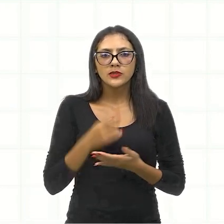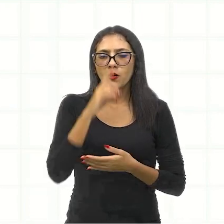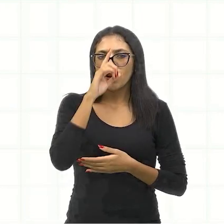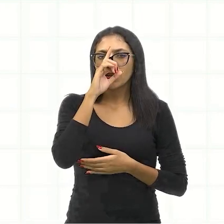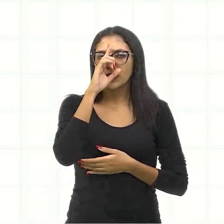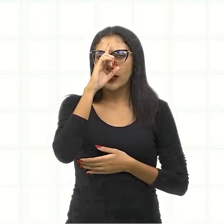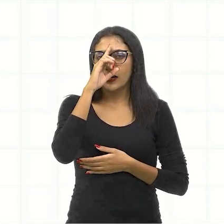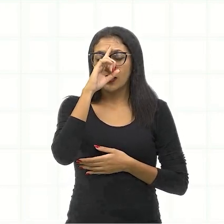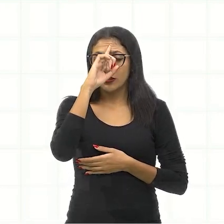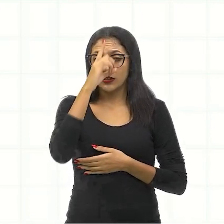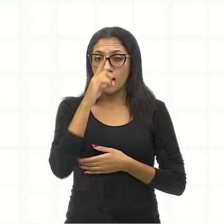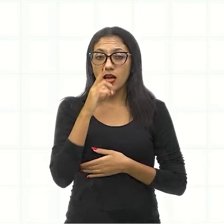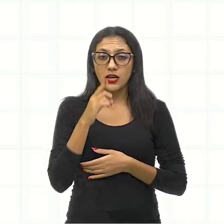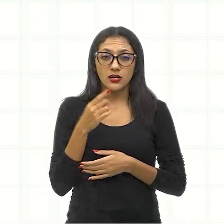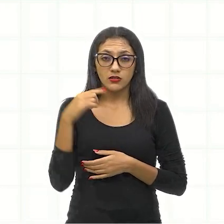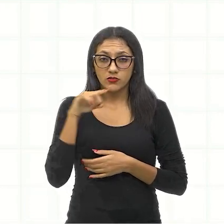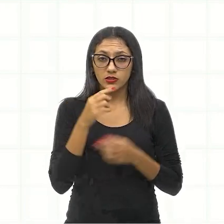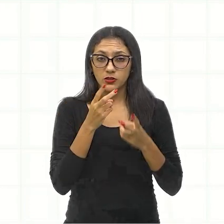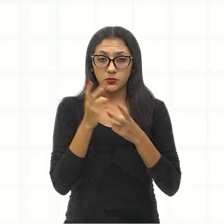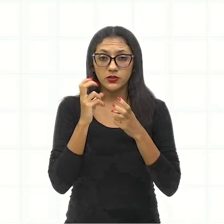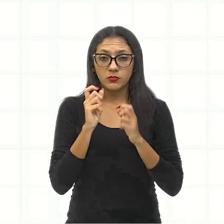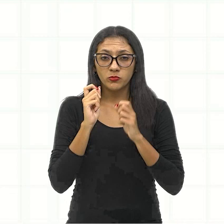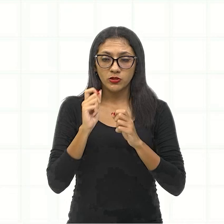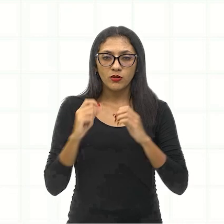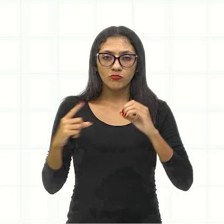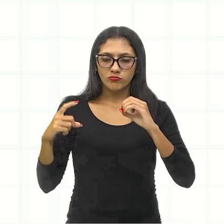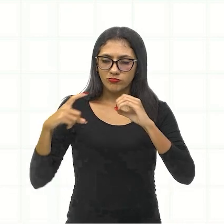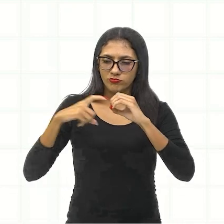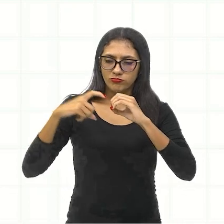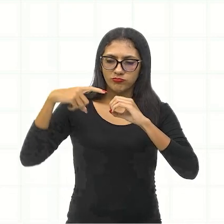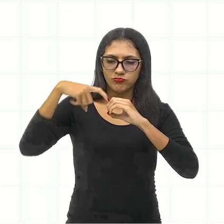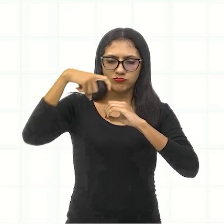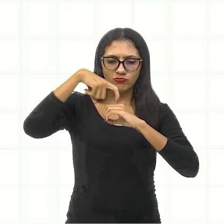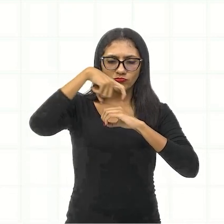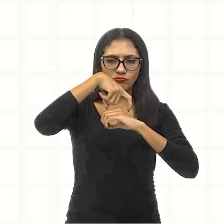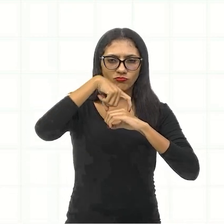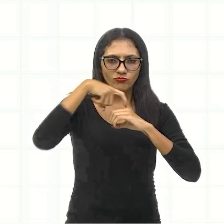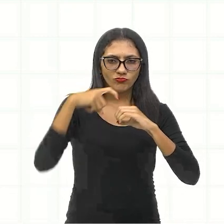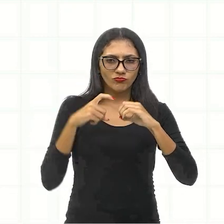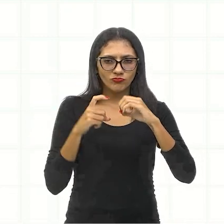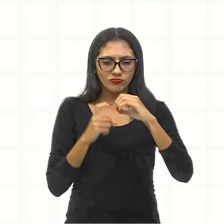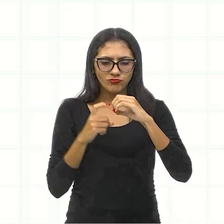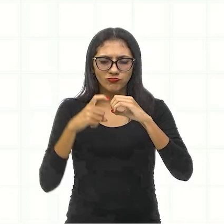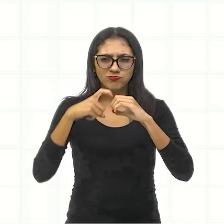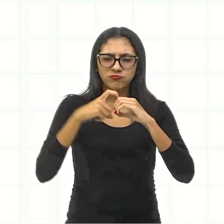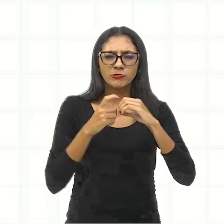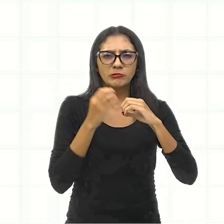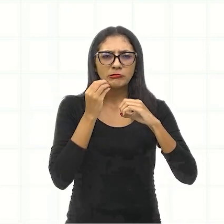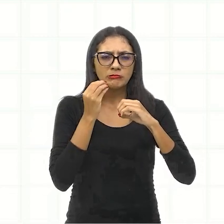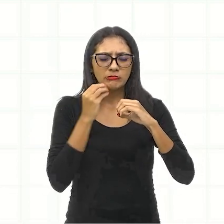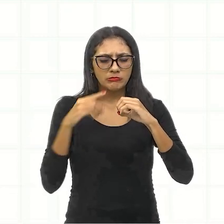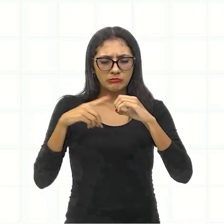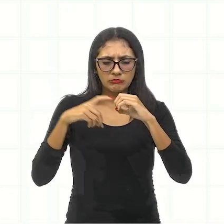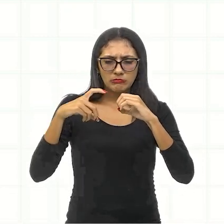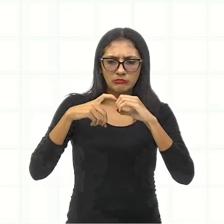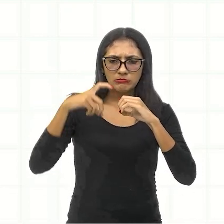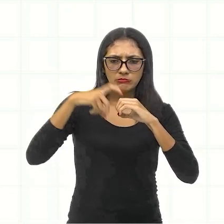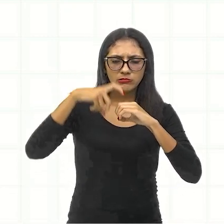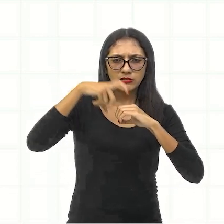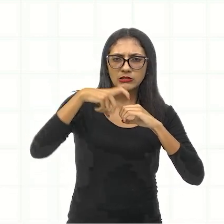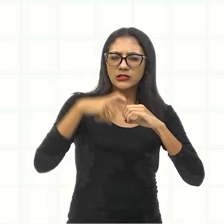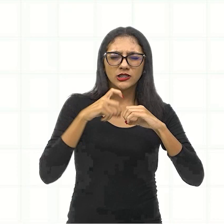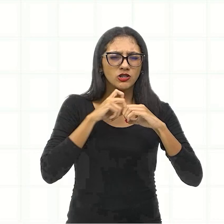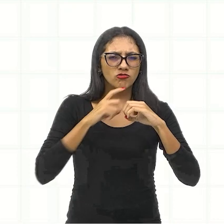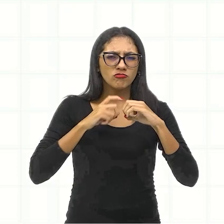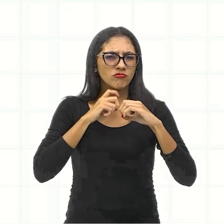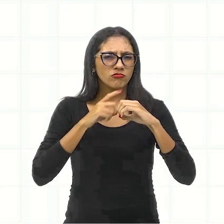ó, os espermatozoides, né, em volta ali do óvulo, tentando fazer essa perfuração, né, para acontecer ali a